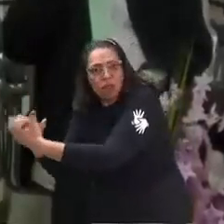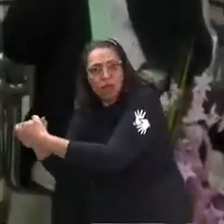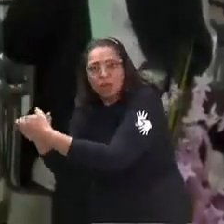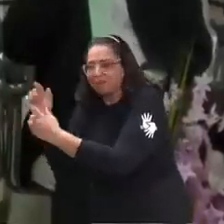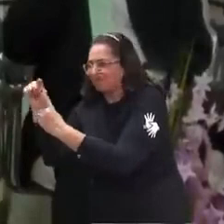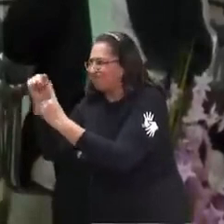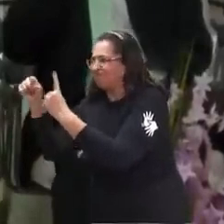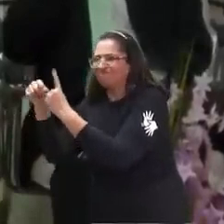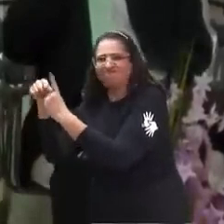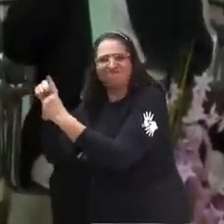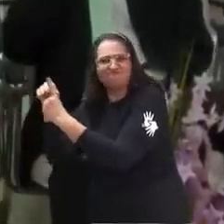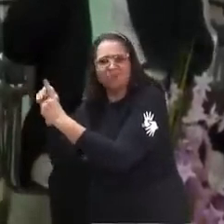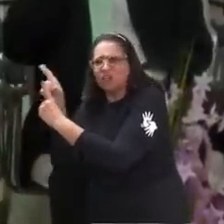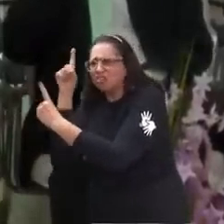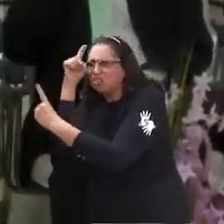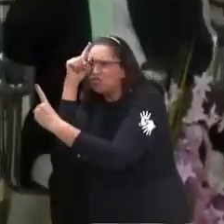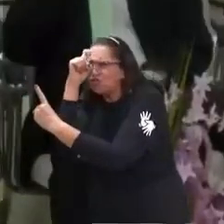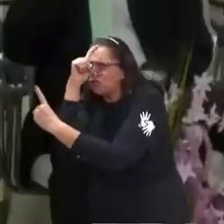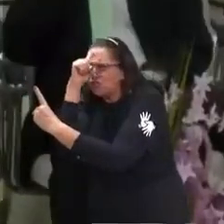eles nascem.